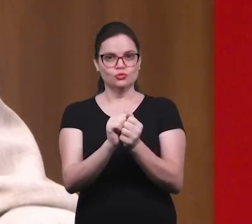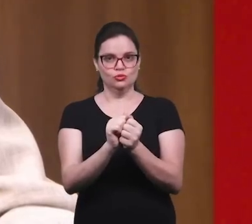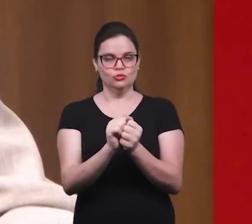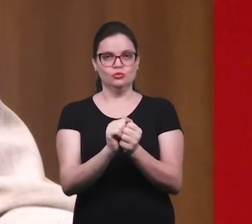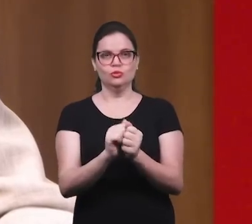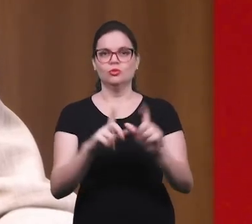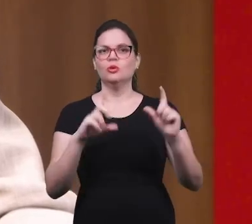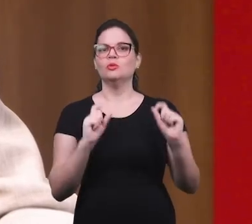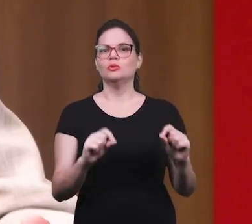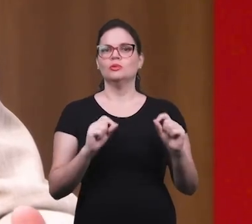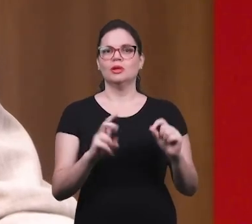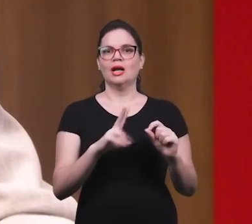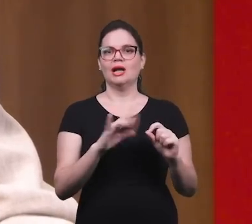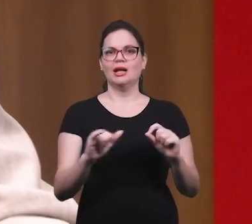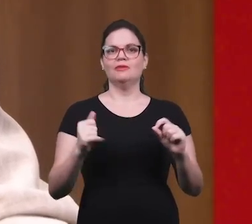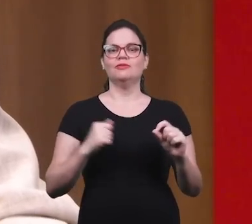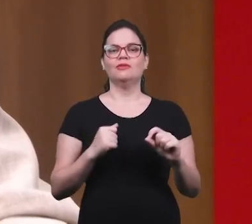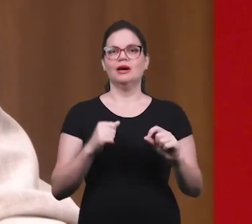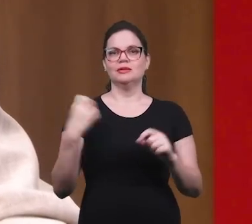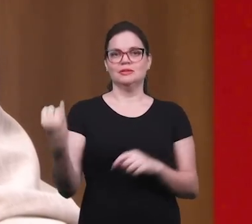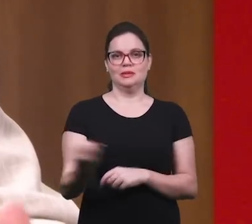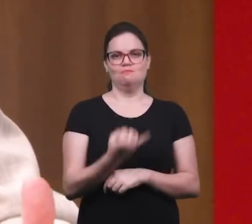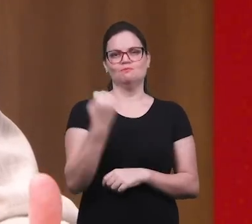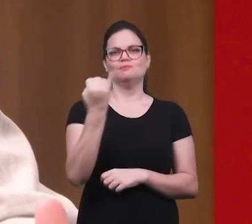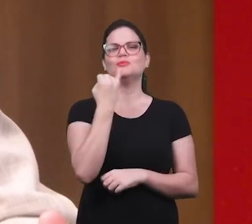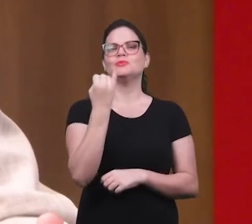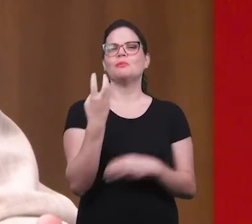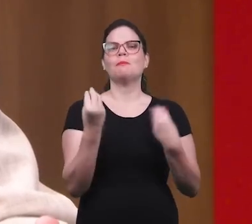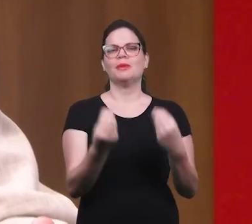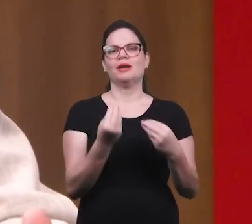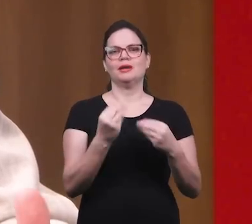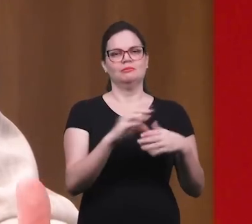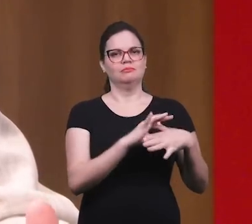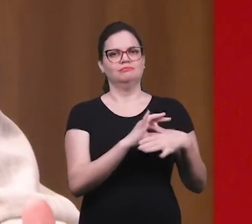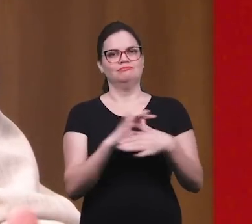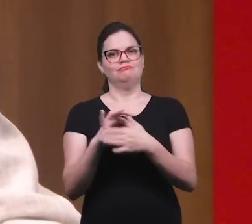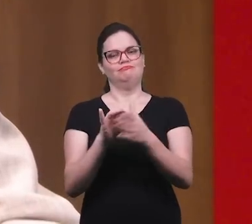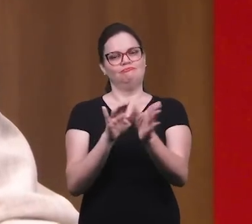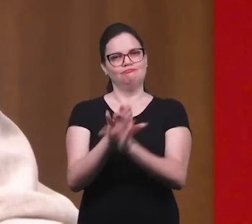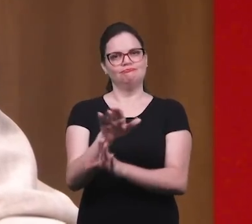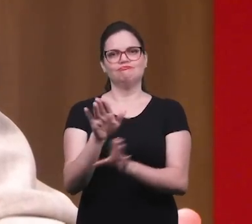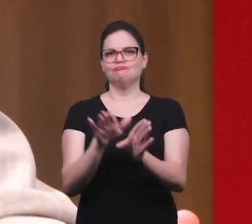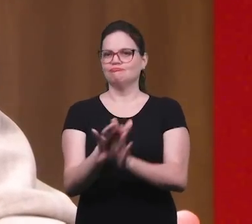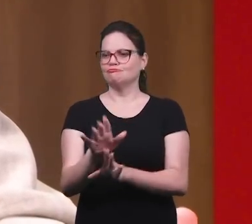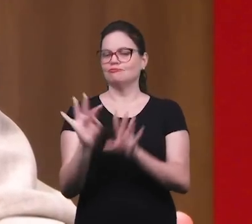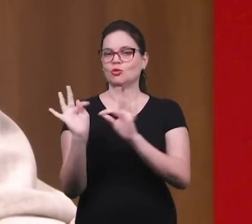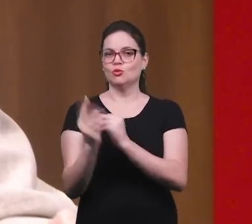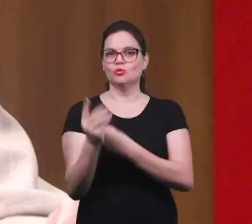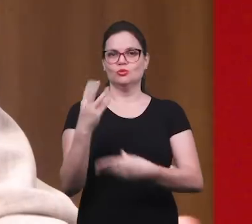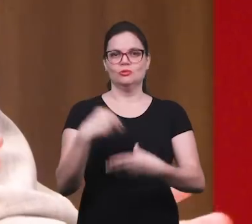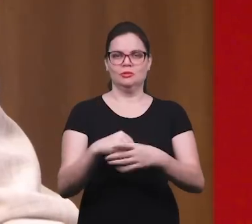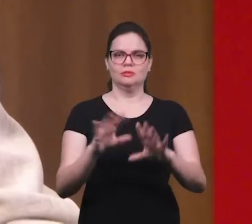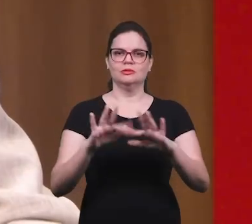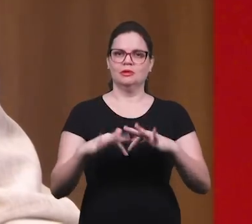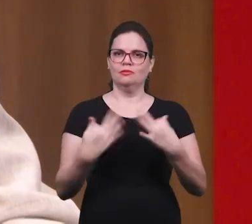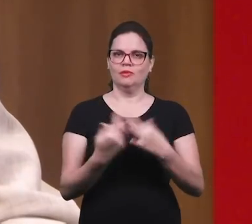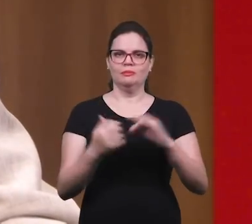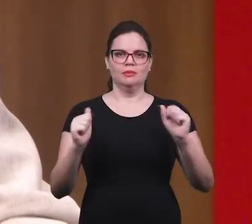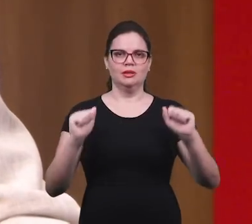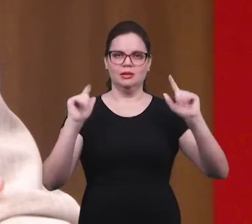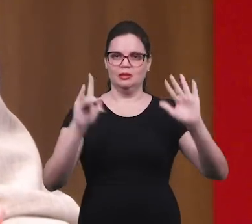sábia, ela vai ser fundamental para o sucesso, para a bênção de Deus naquela família. Veja